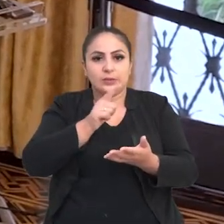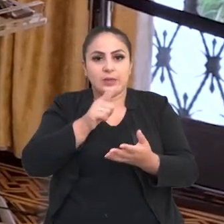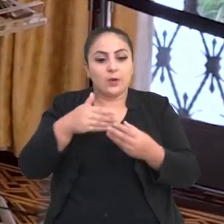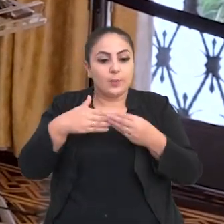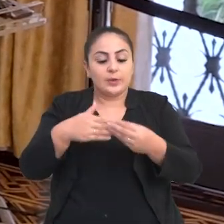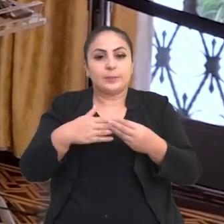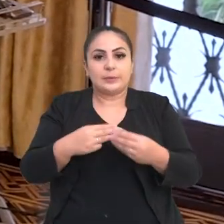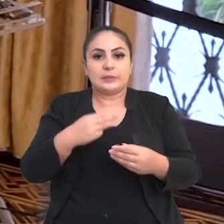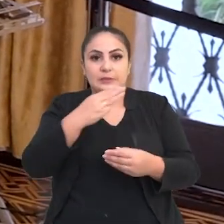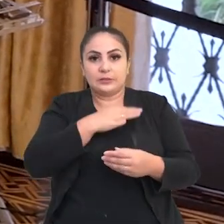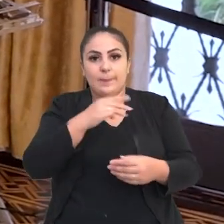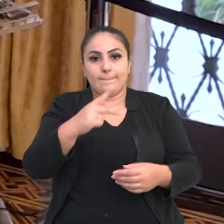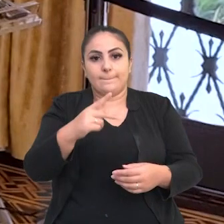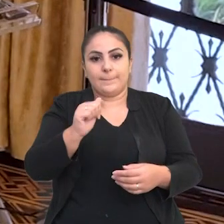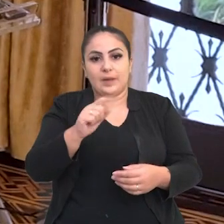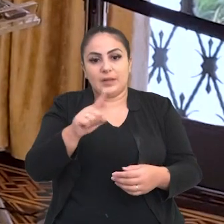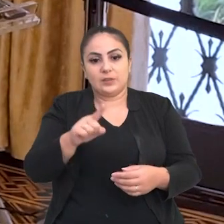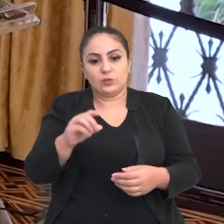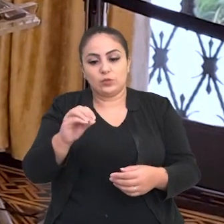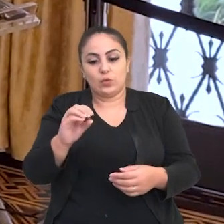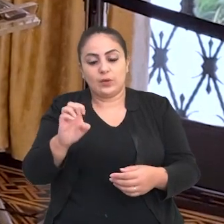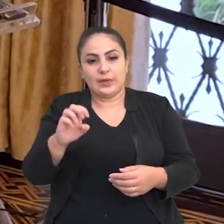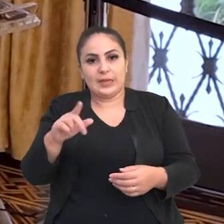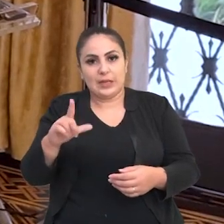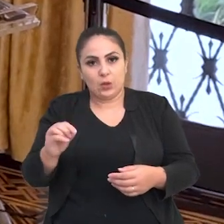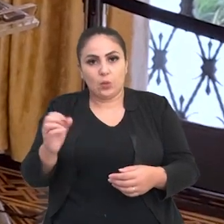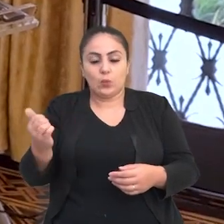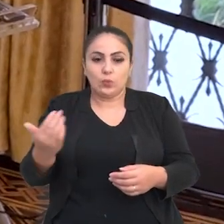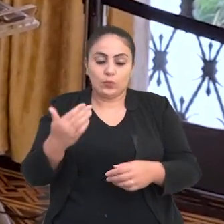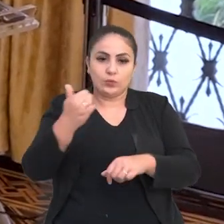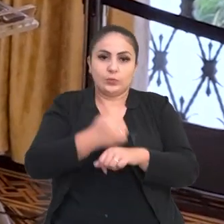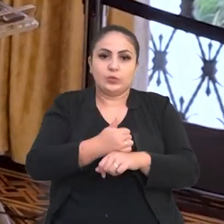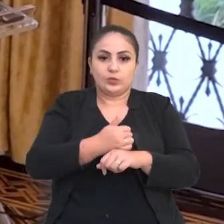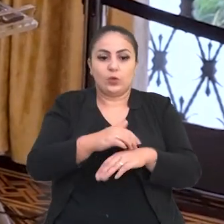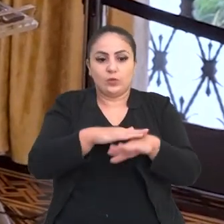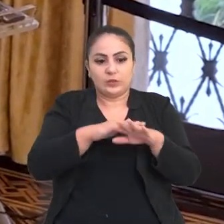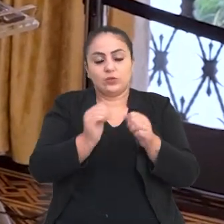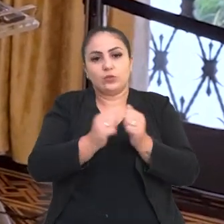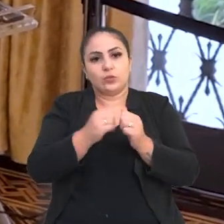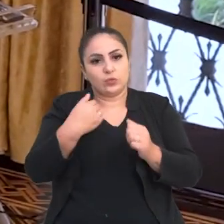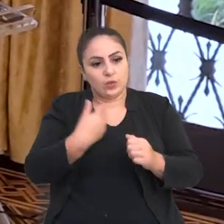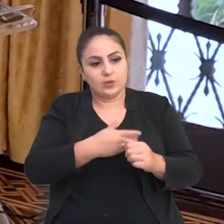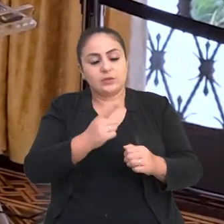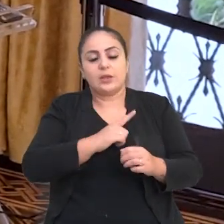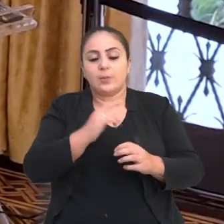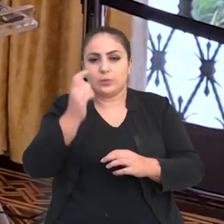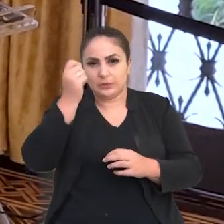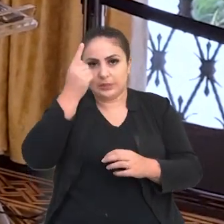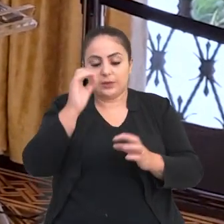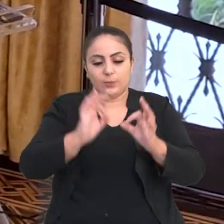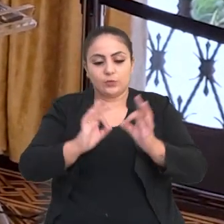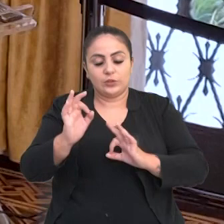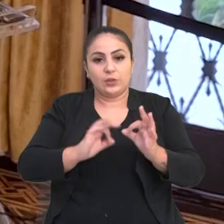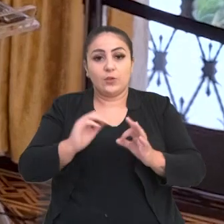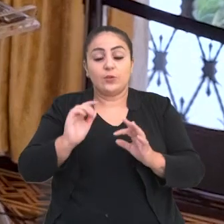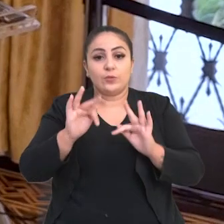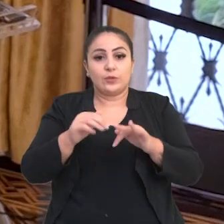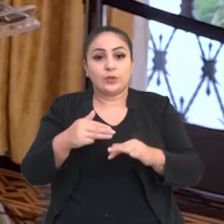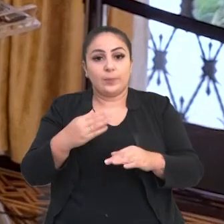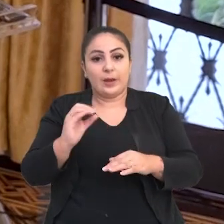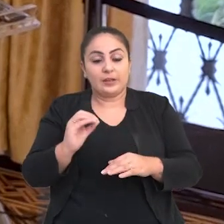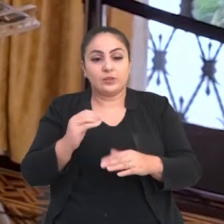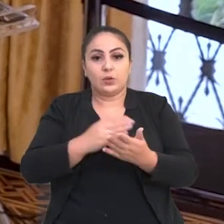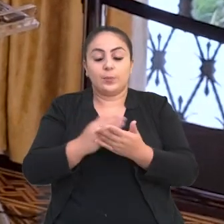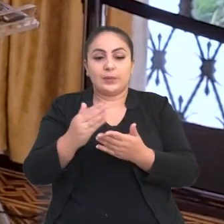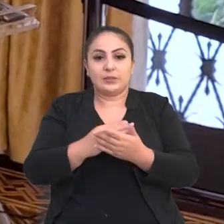o norte por parte do Ministério. O ministro Pazuello e o ministro novo que assume, Queiroga, conversaram conosco. Temos uma projeção de que no final do